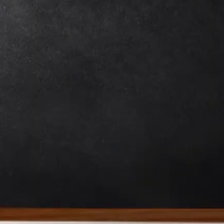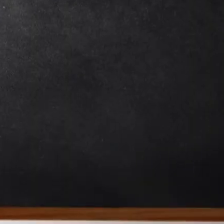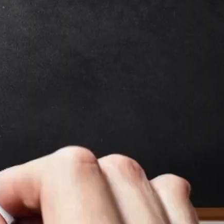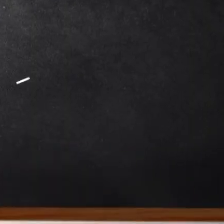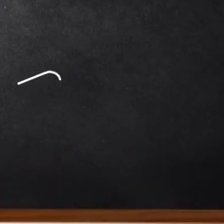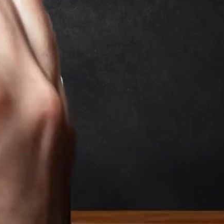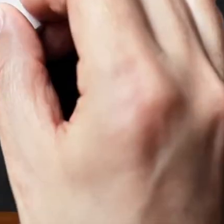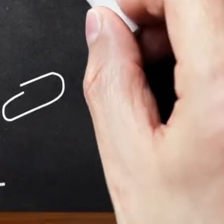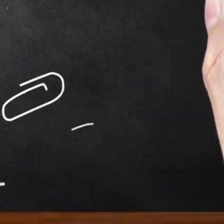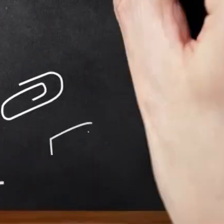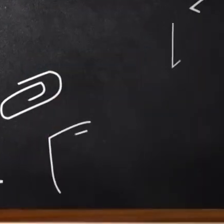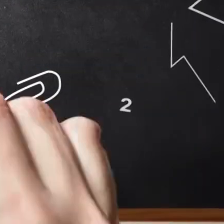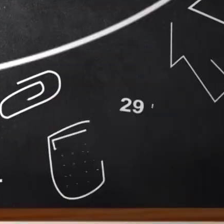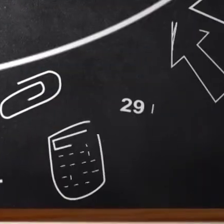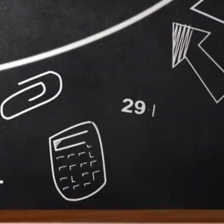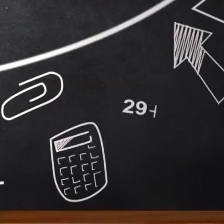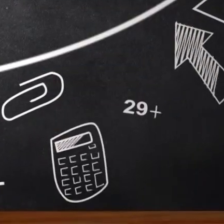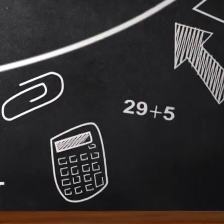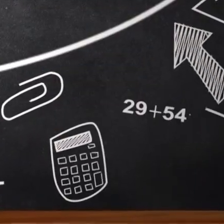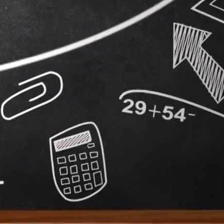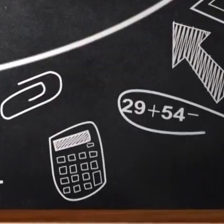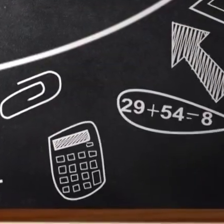E aí